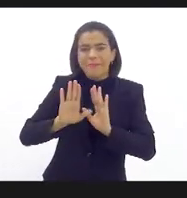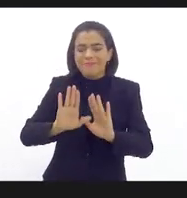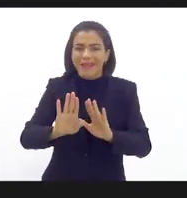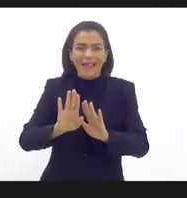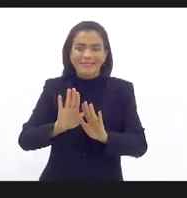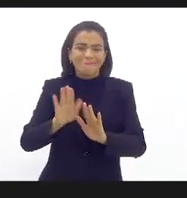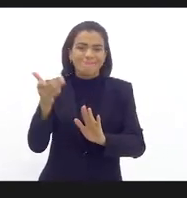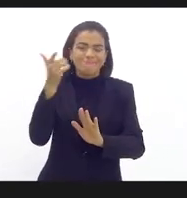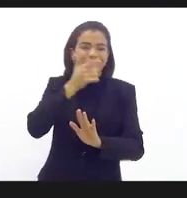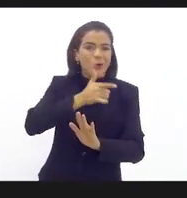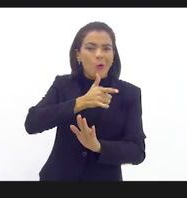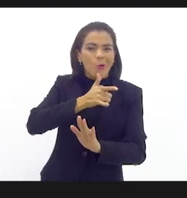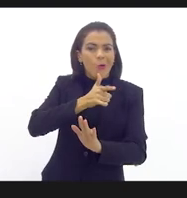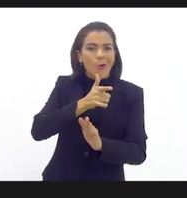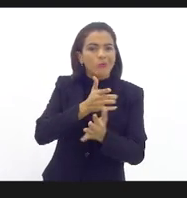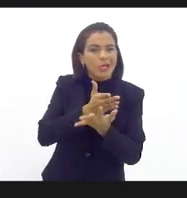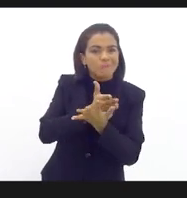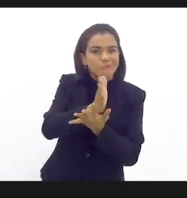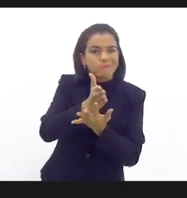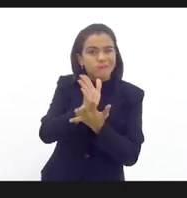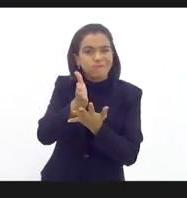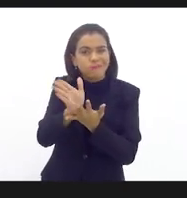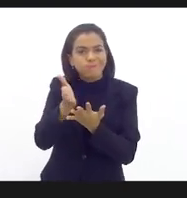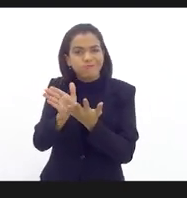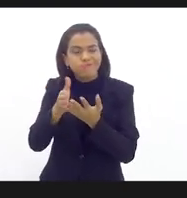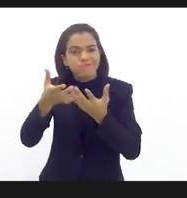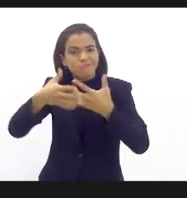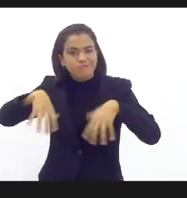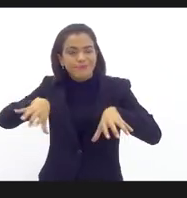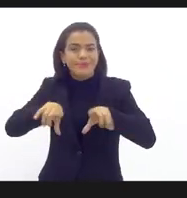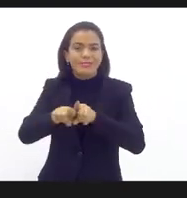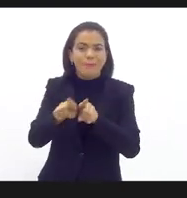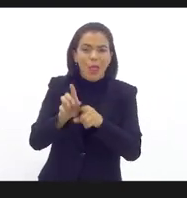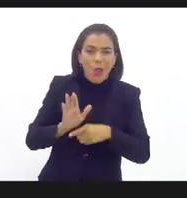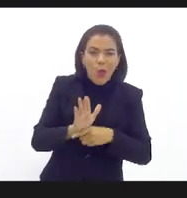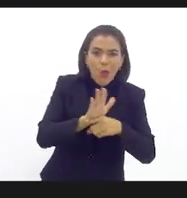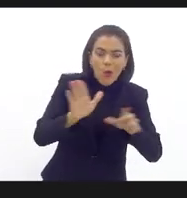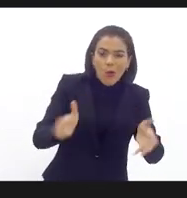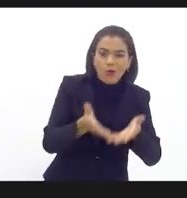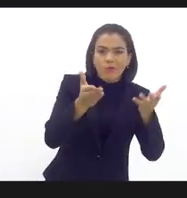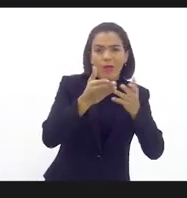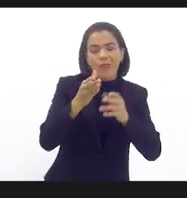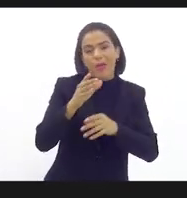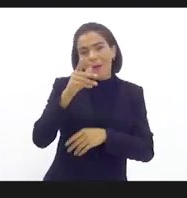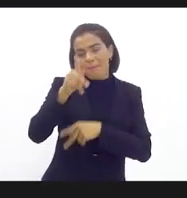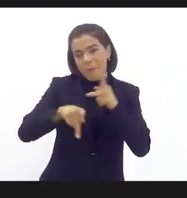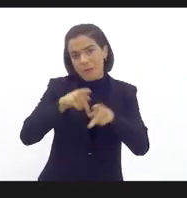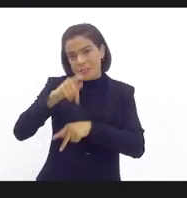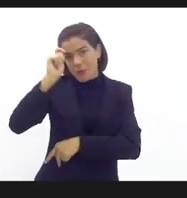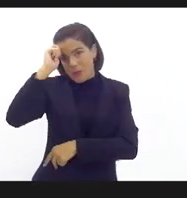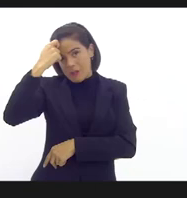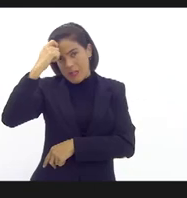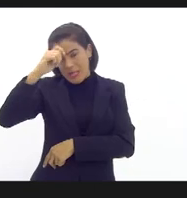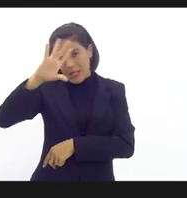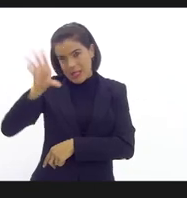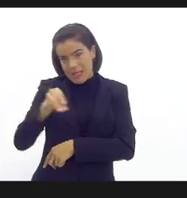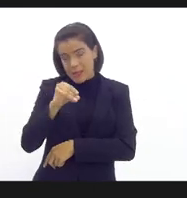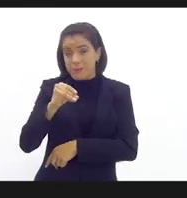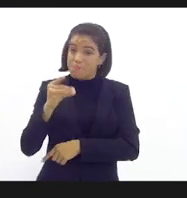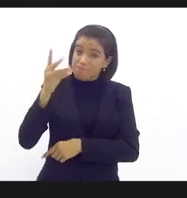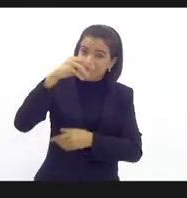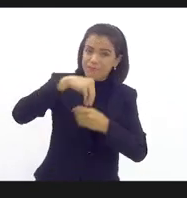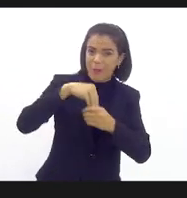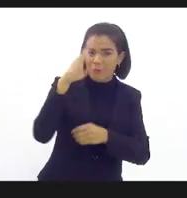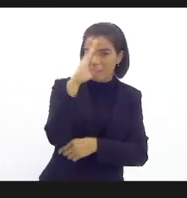alcançam as diversas epistemologias, conhecimentos e contribuições do povo negro na fundação desse país. E